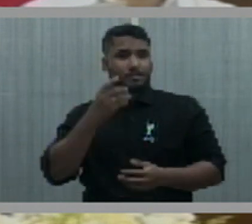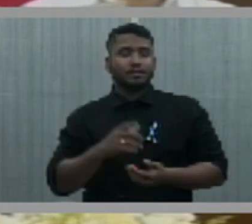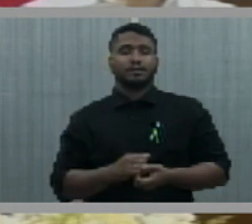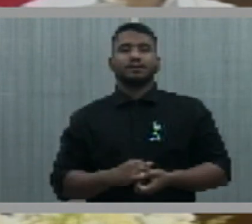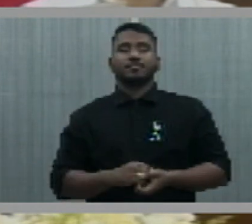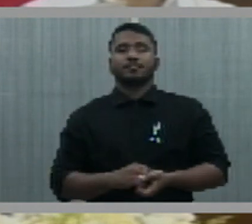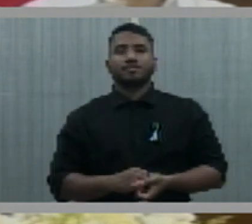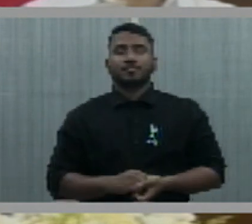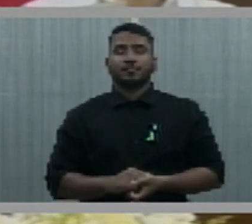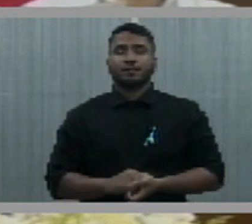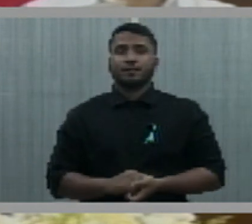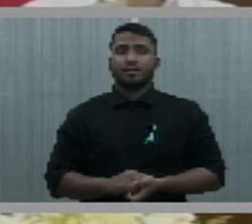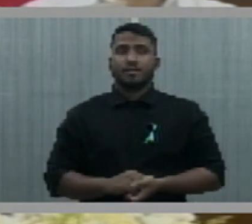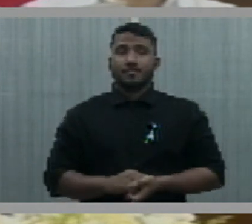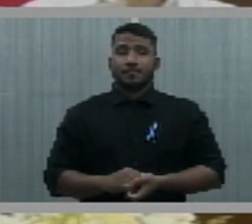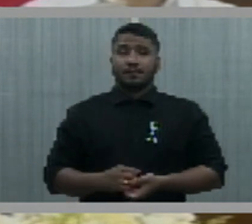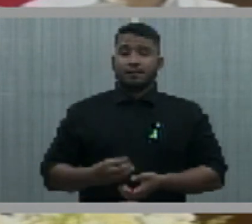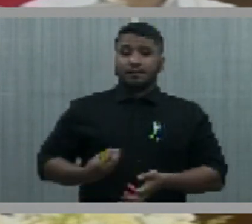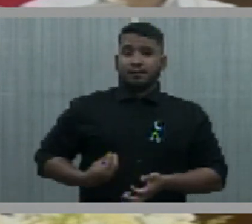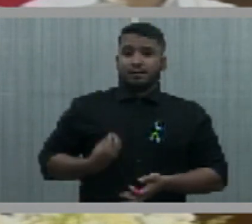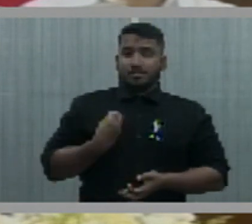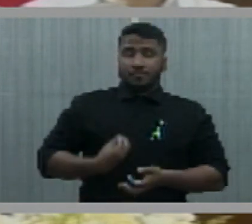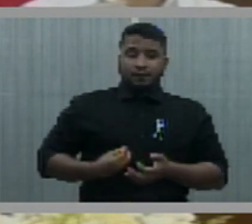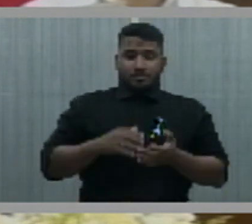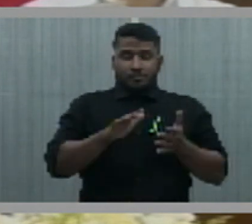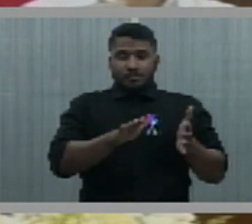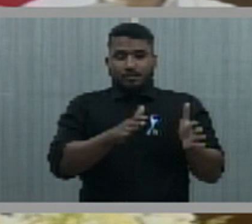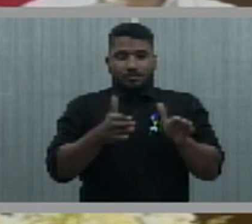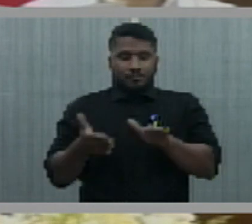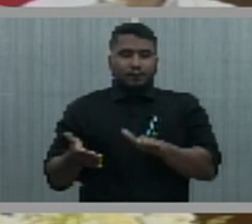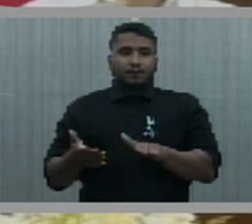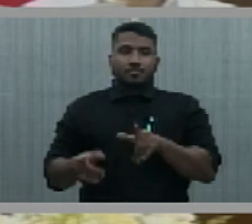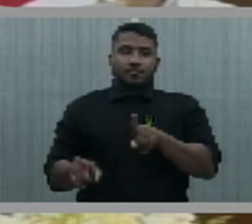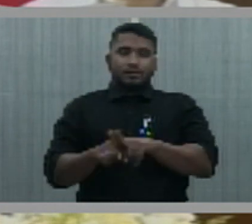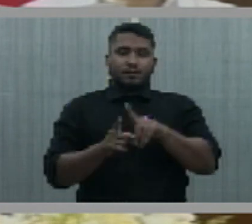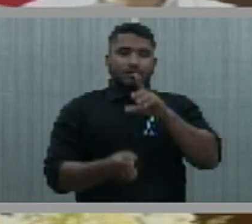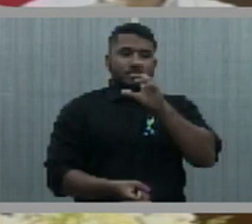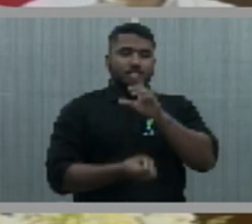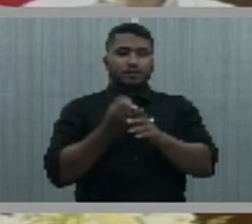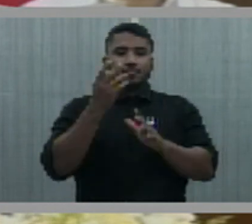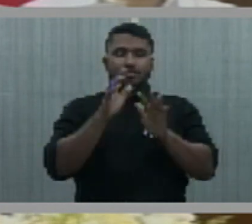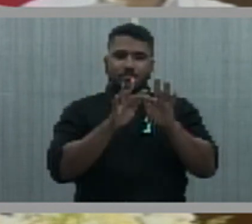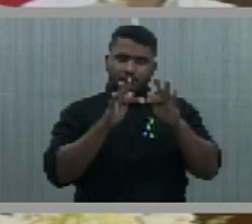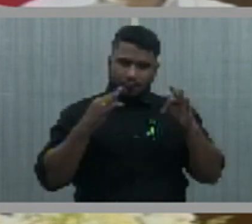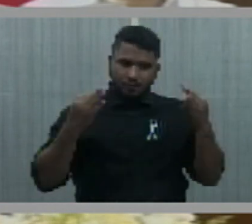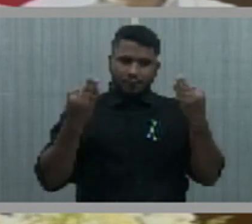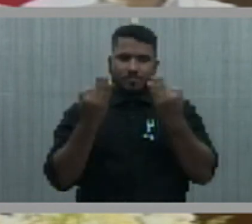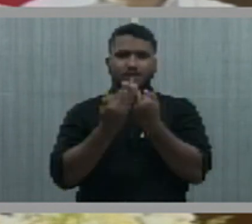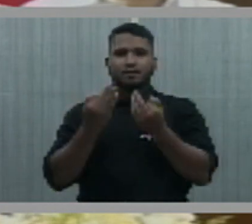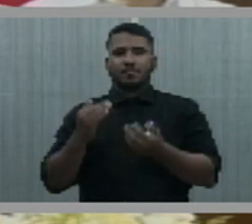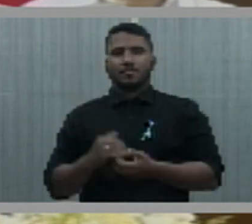neocatecumenal para a vivência do batismo. Implantou a pastoral familiar.